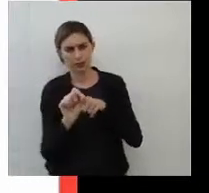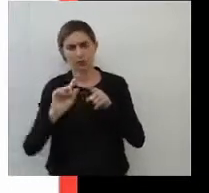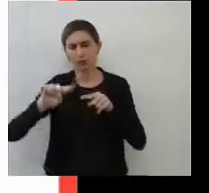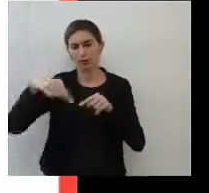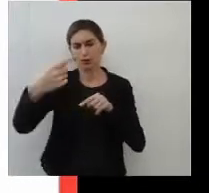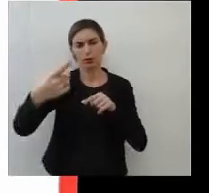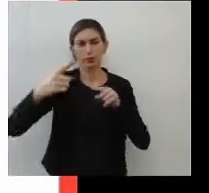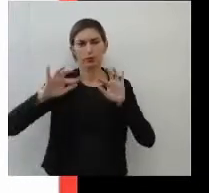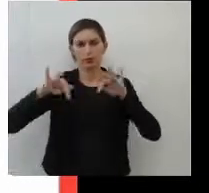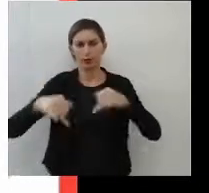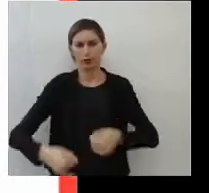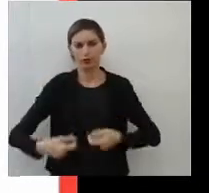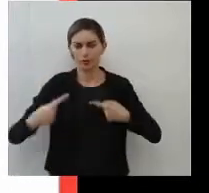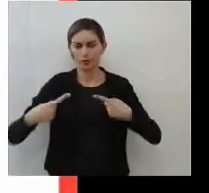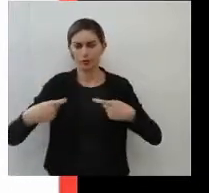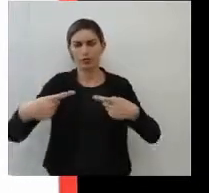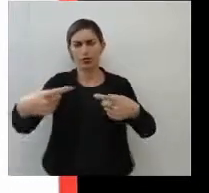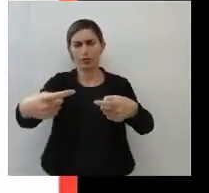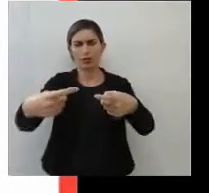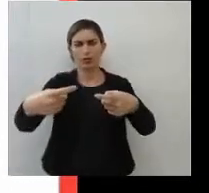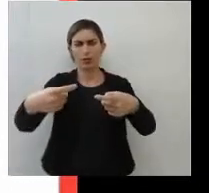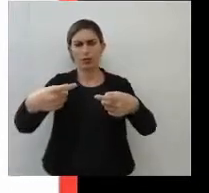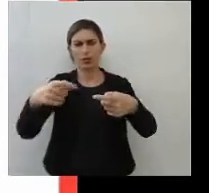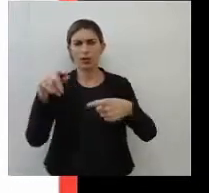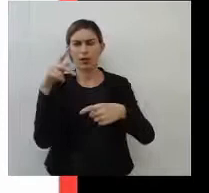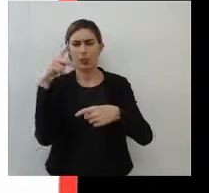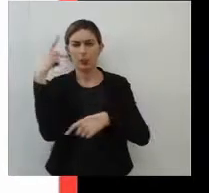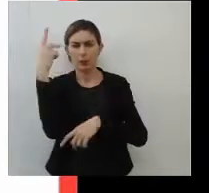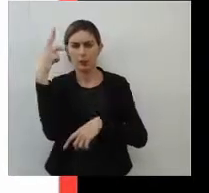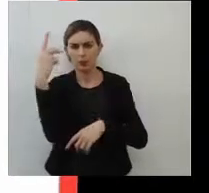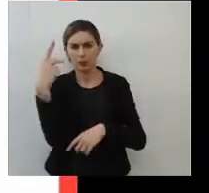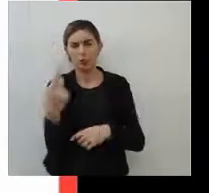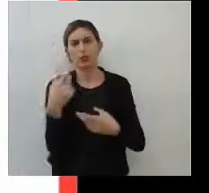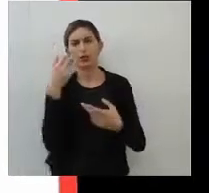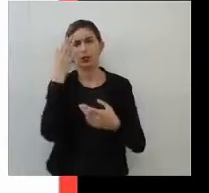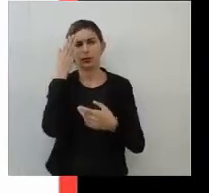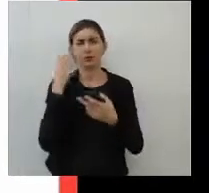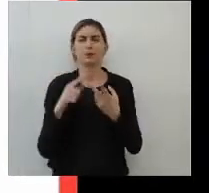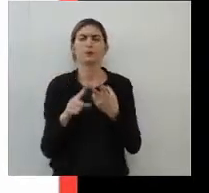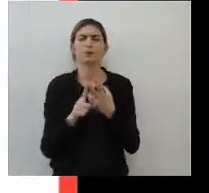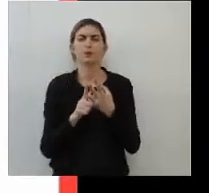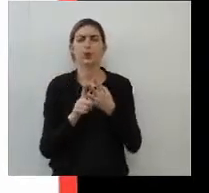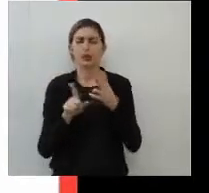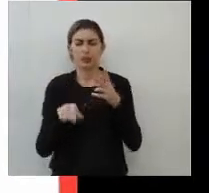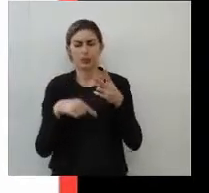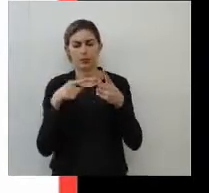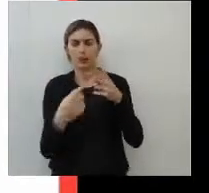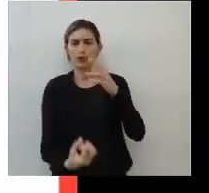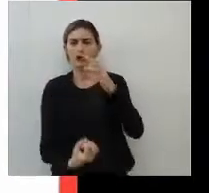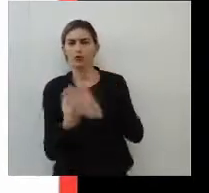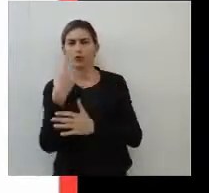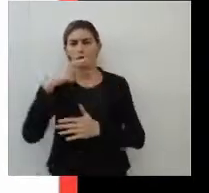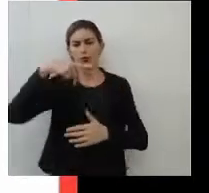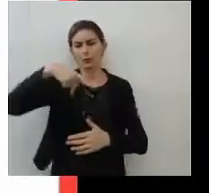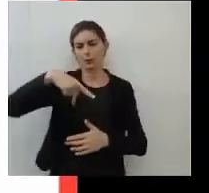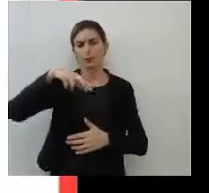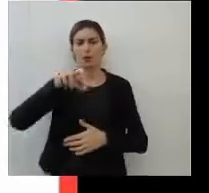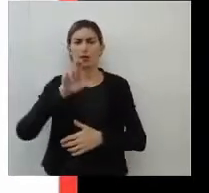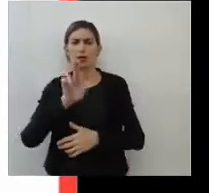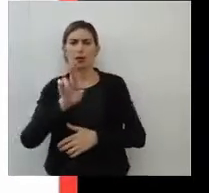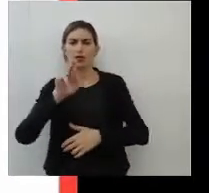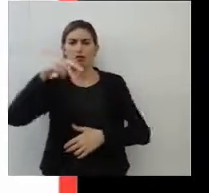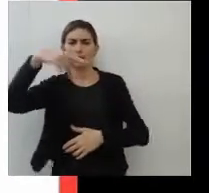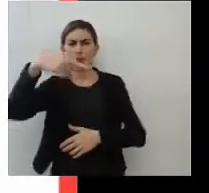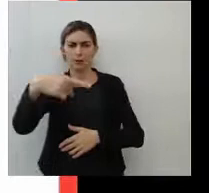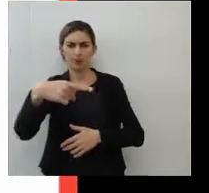o fim da Guerra do Paraguai, e também uma questão de 1873, que é a fundação do PRP, o Partido